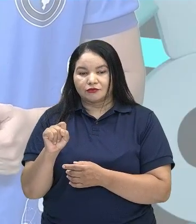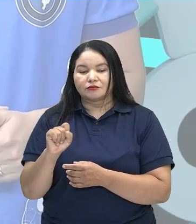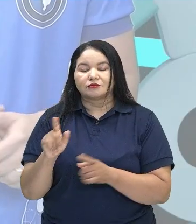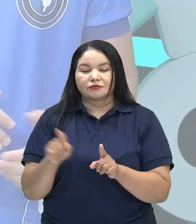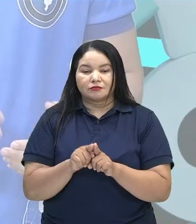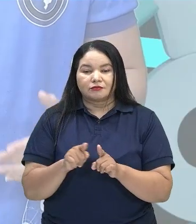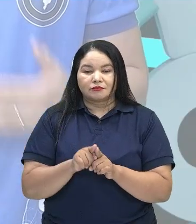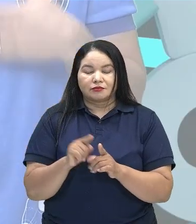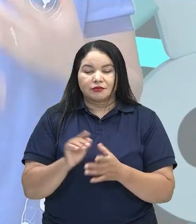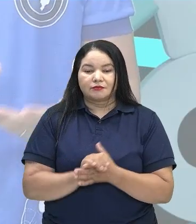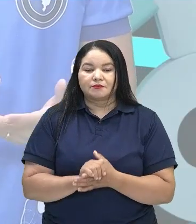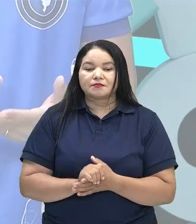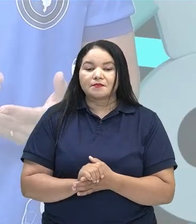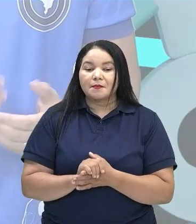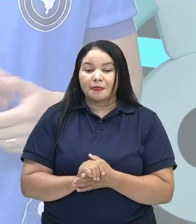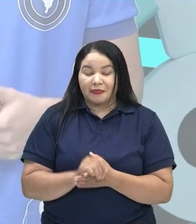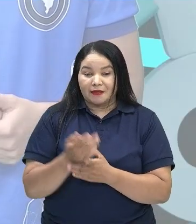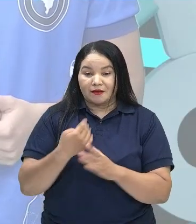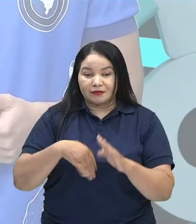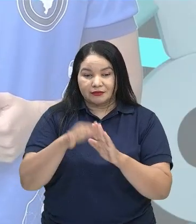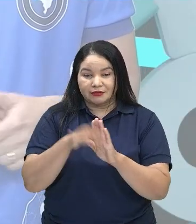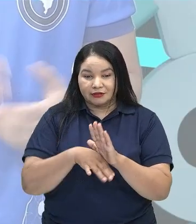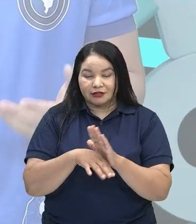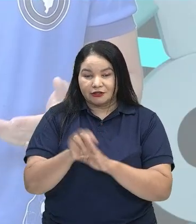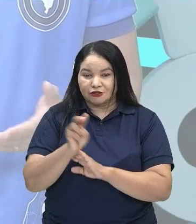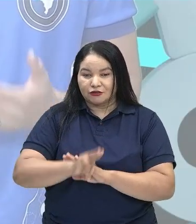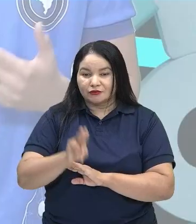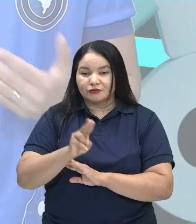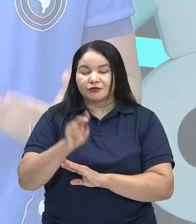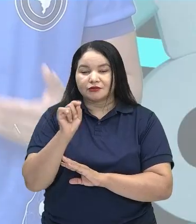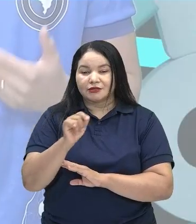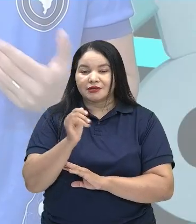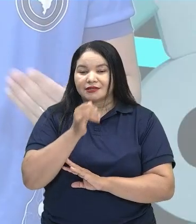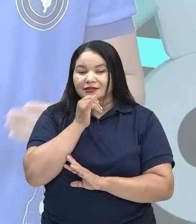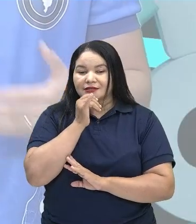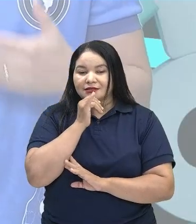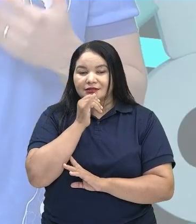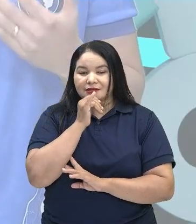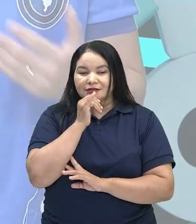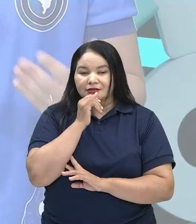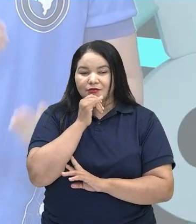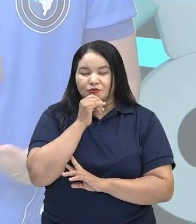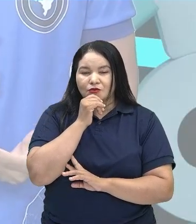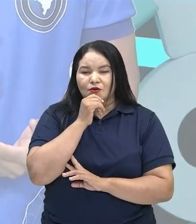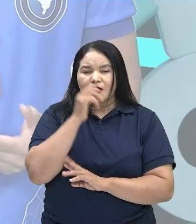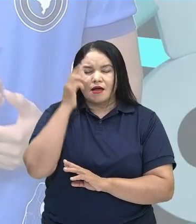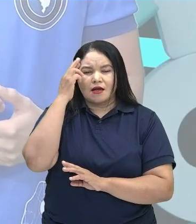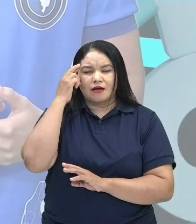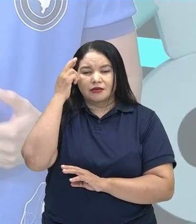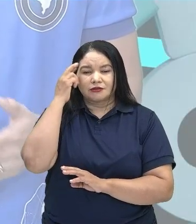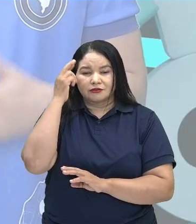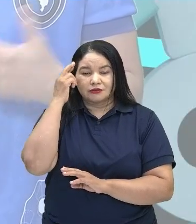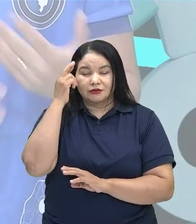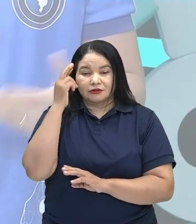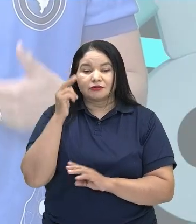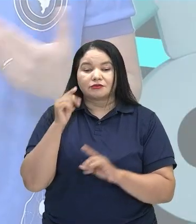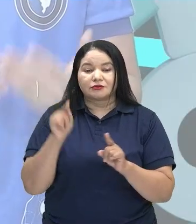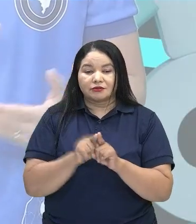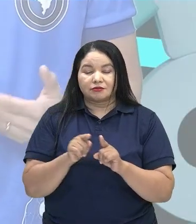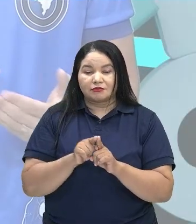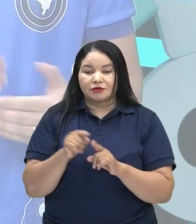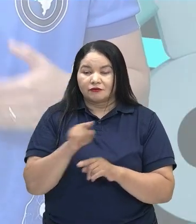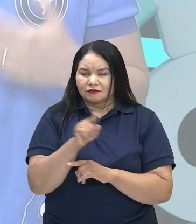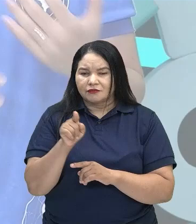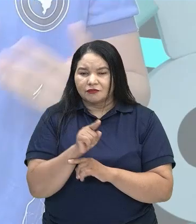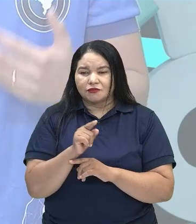lógica. Então, o texto, ele utiliza exemplos de raciocínio de causa e efeito. Ou seja, se você